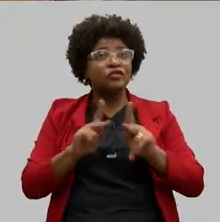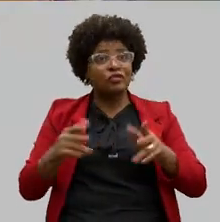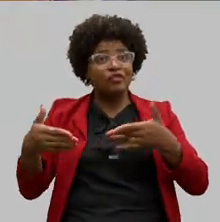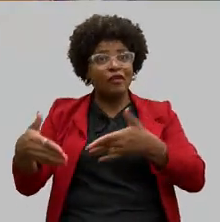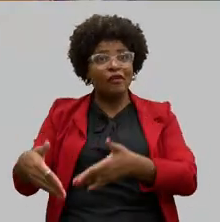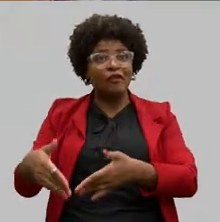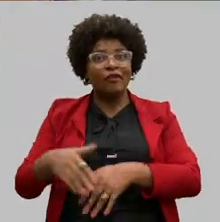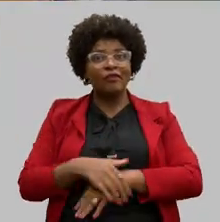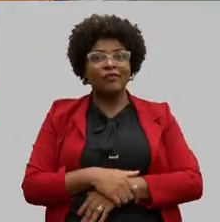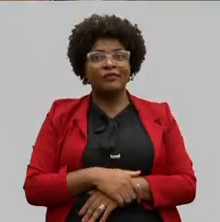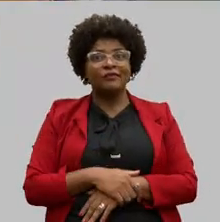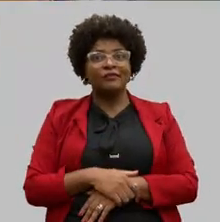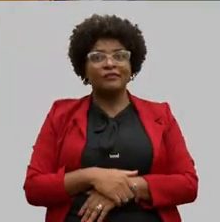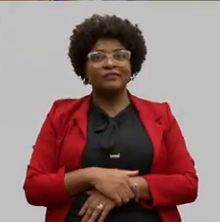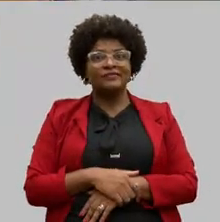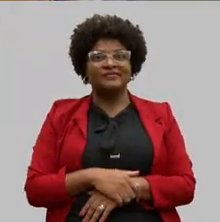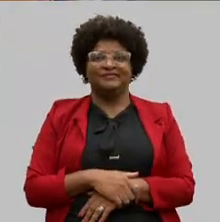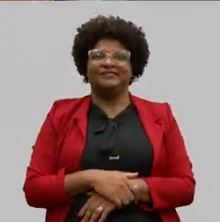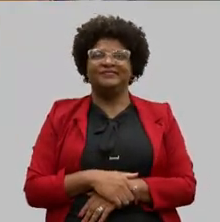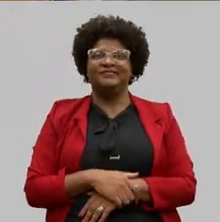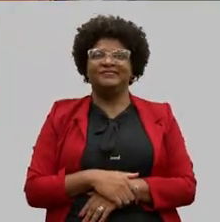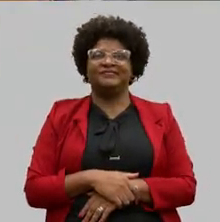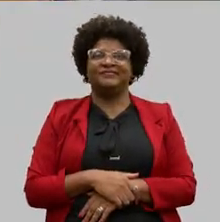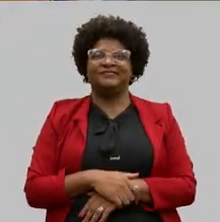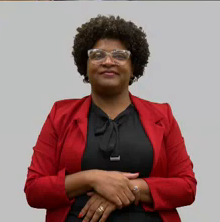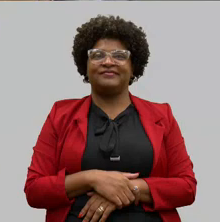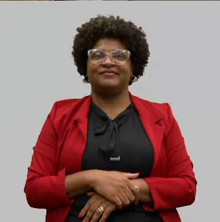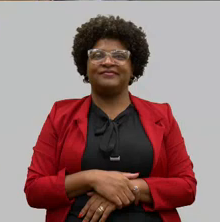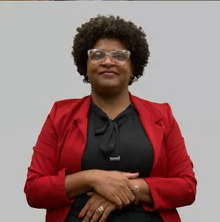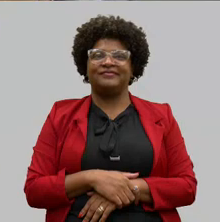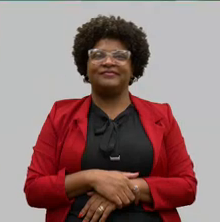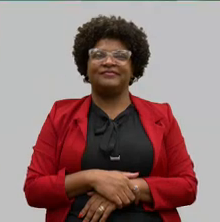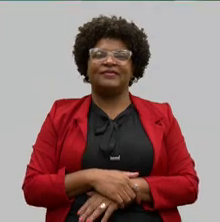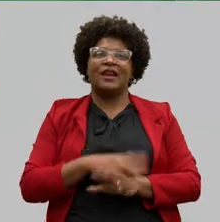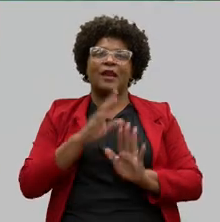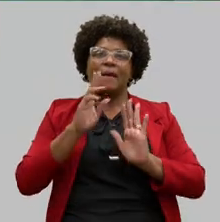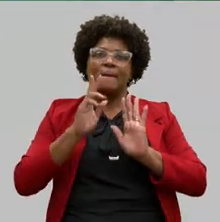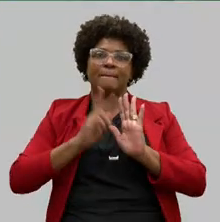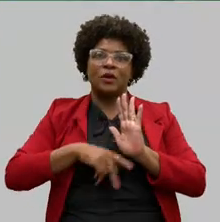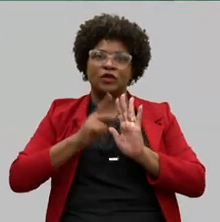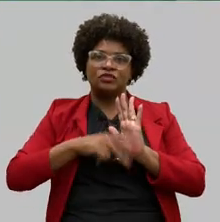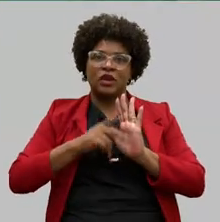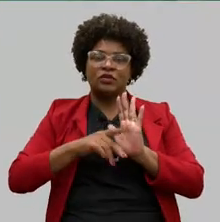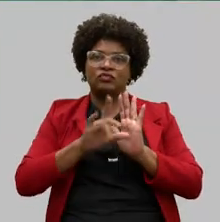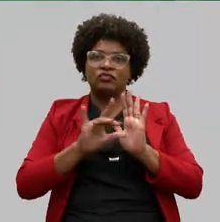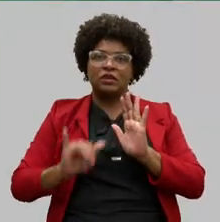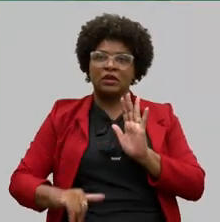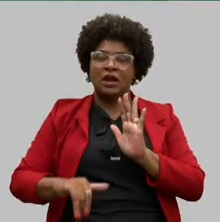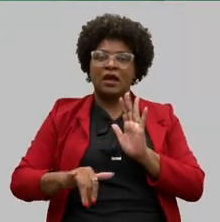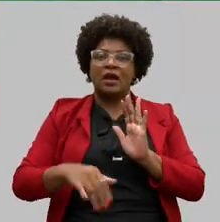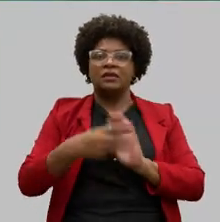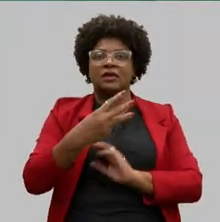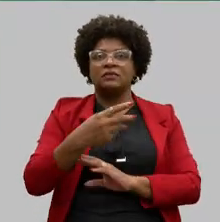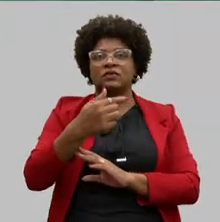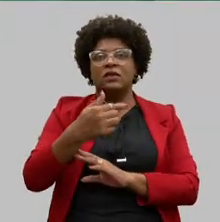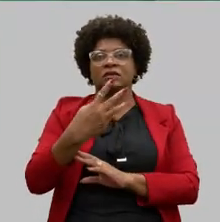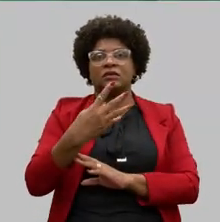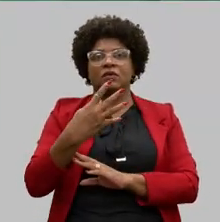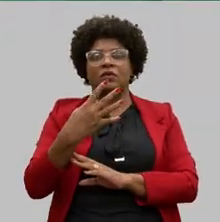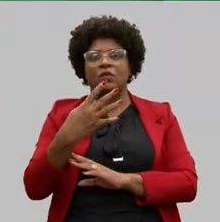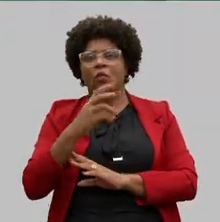cheguei Ok projeto de lei 5000 não 3758